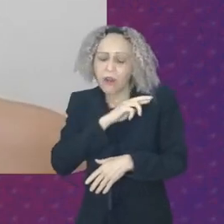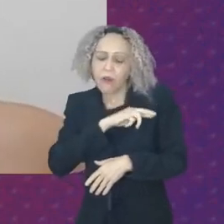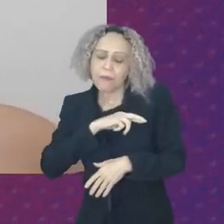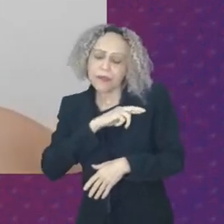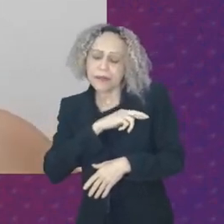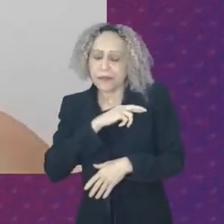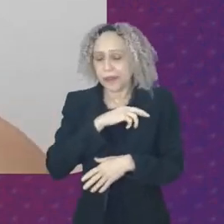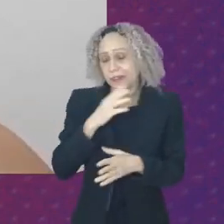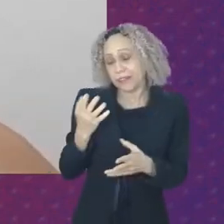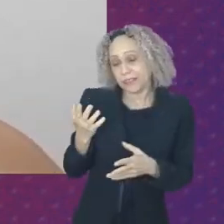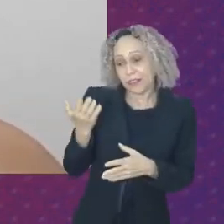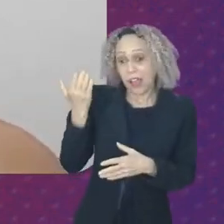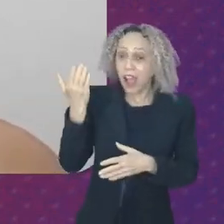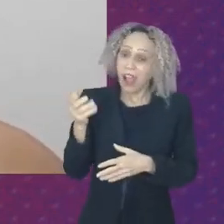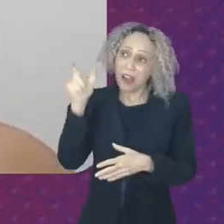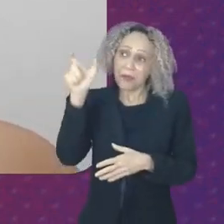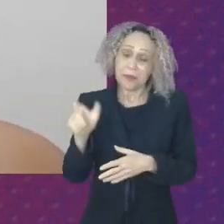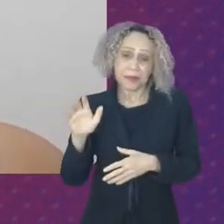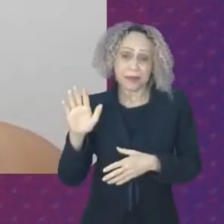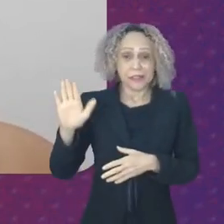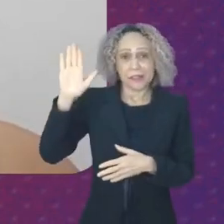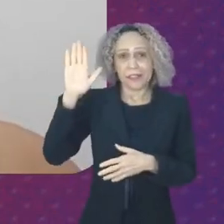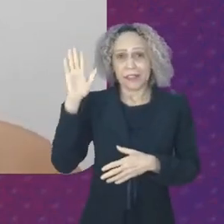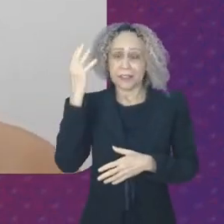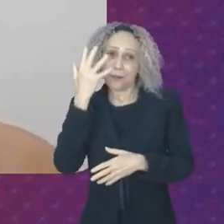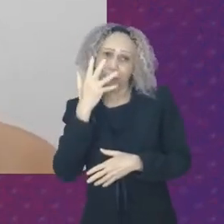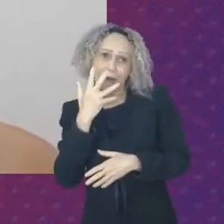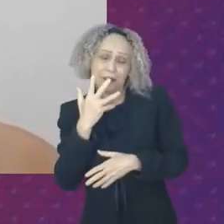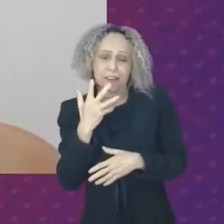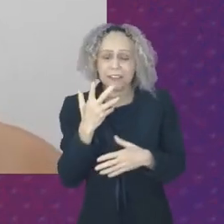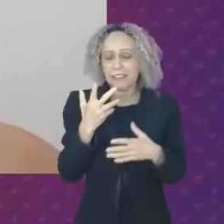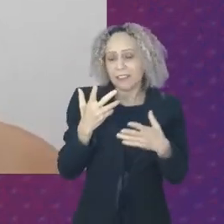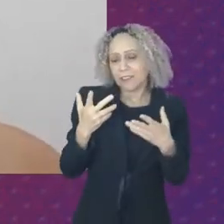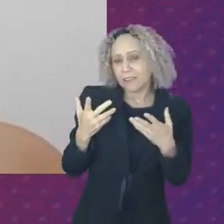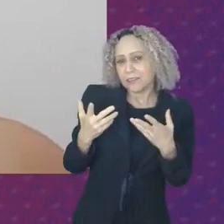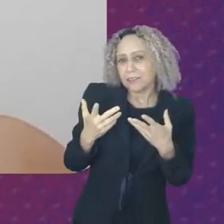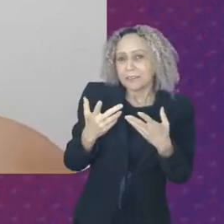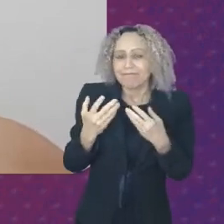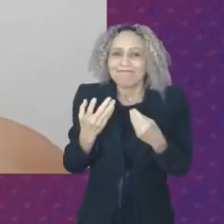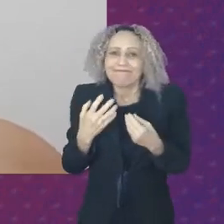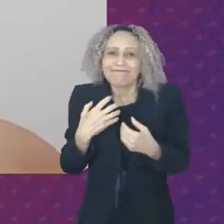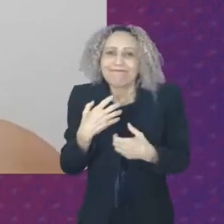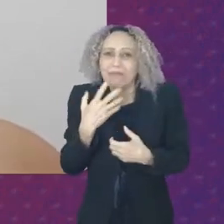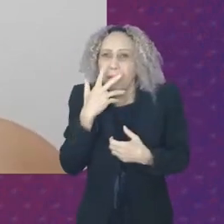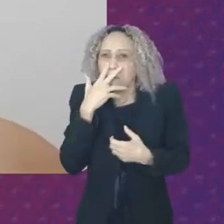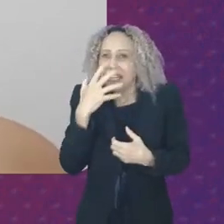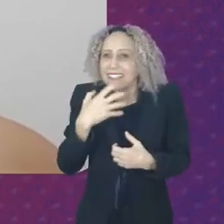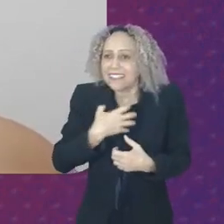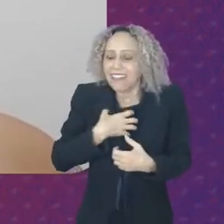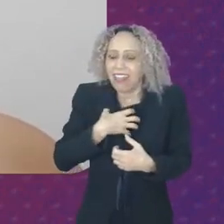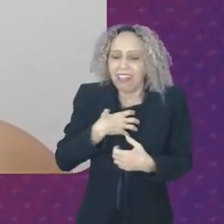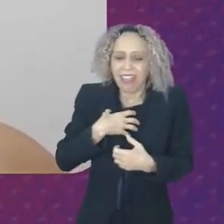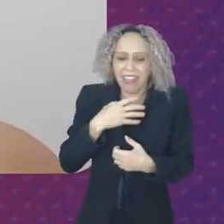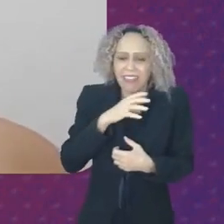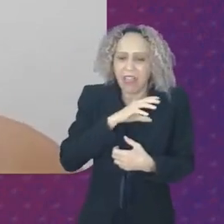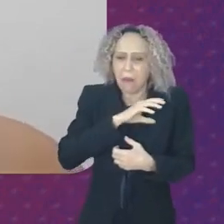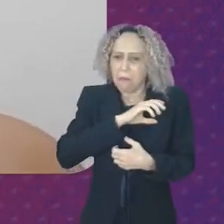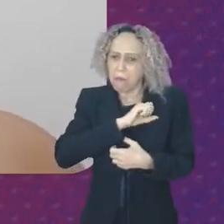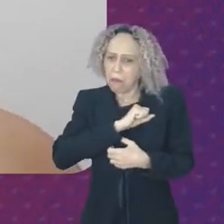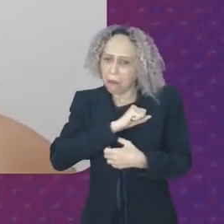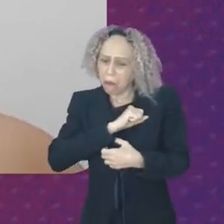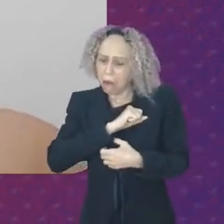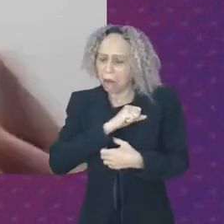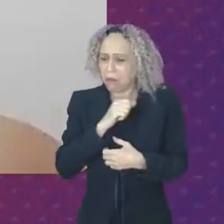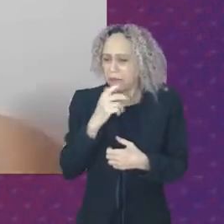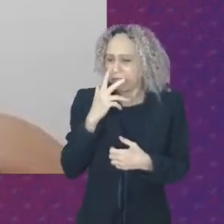que escuta. Então, a ideia desse arquétipo é a criação de propagandas, de